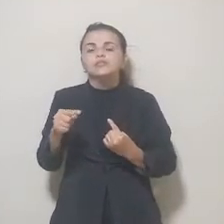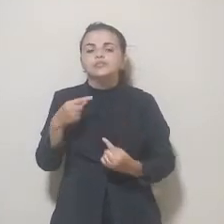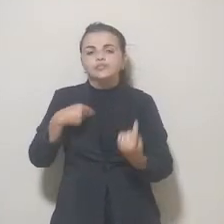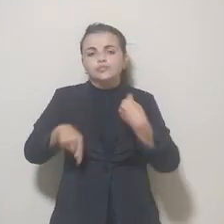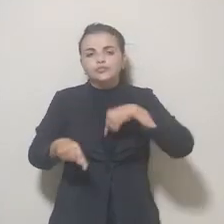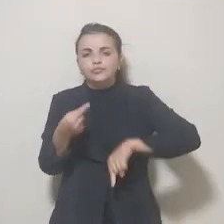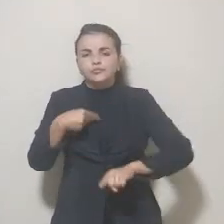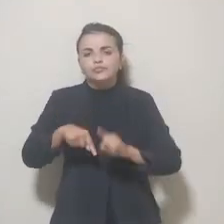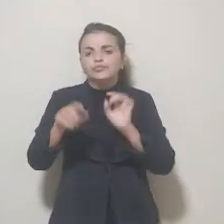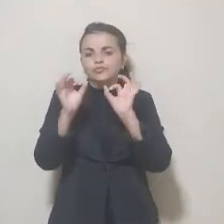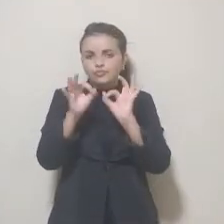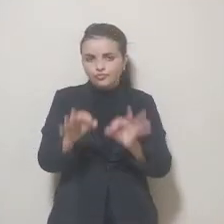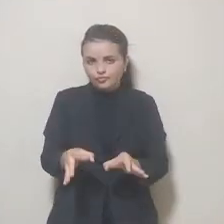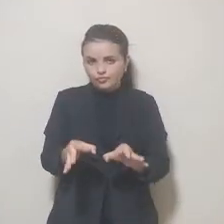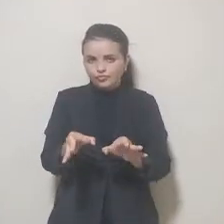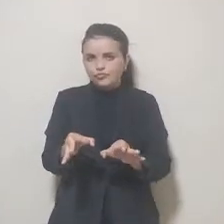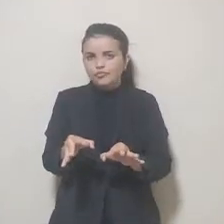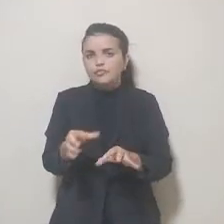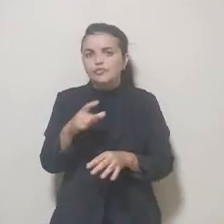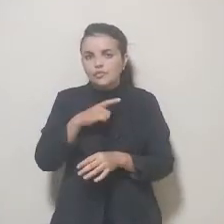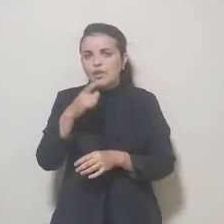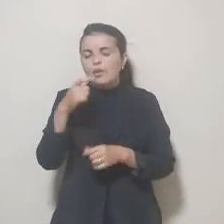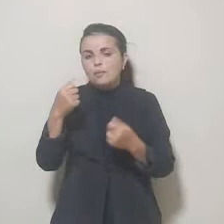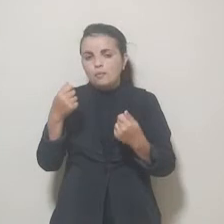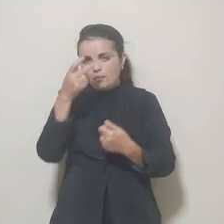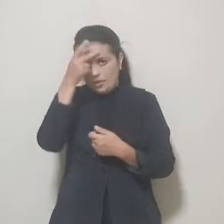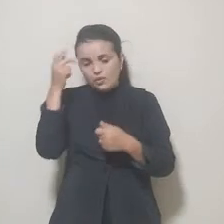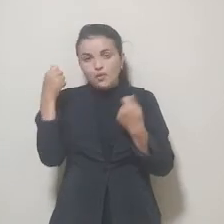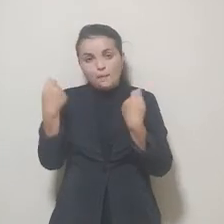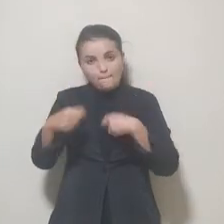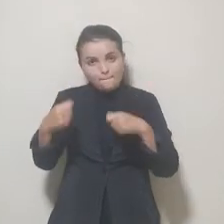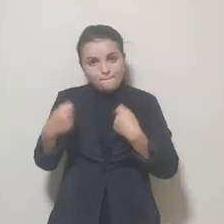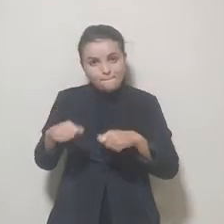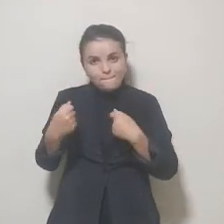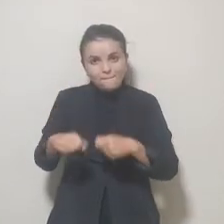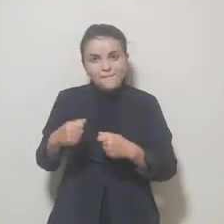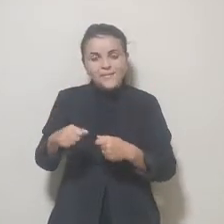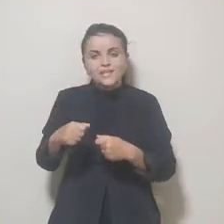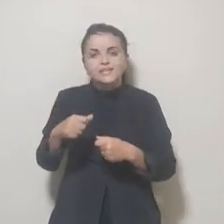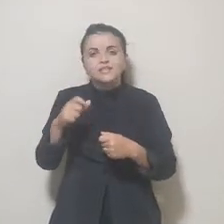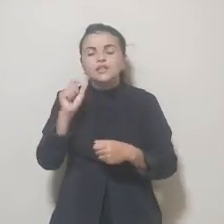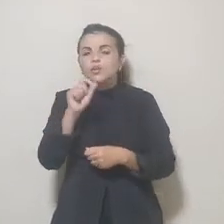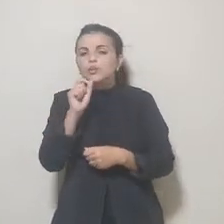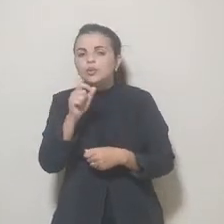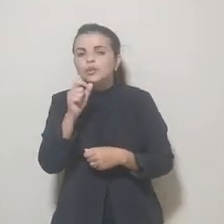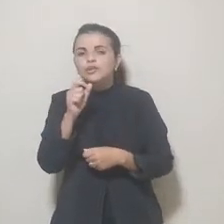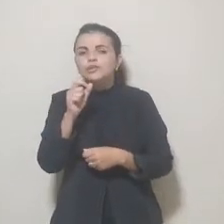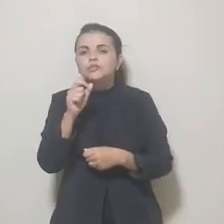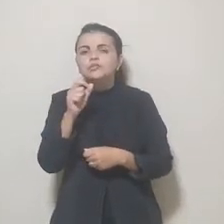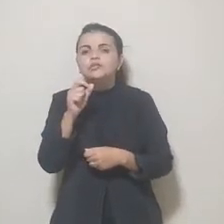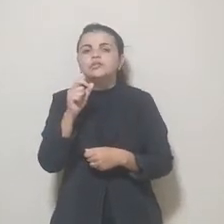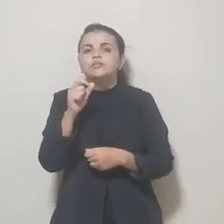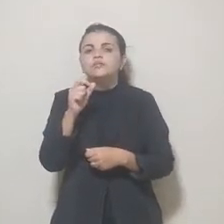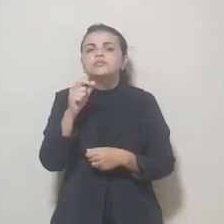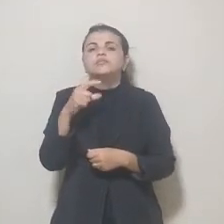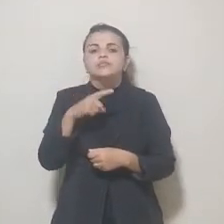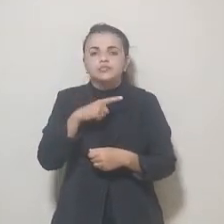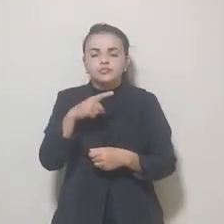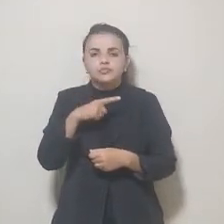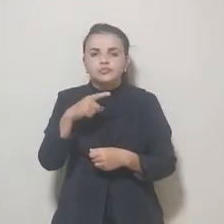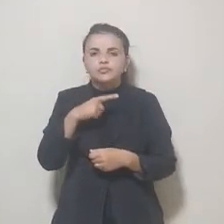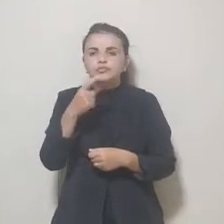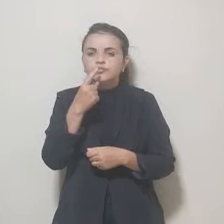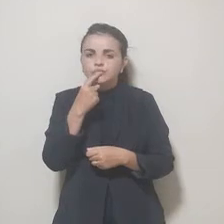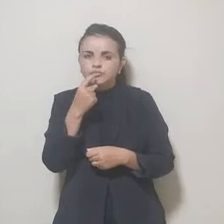adequada. Que é, por exemplo, as pessoas que tomam insulina. Vocês também devem pensar assim, para que as pessoas tomam insulina? Então, algumas pessoas